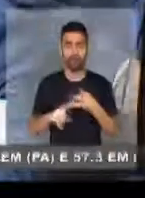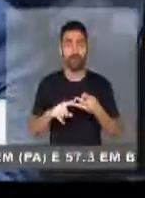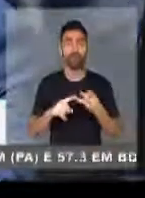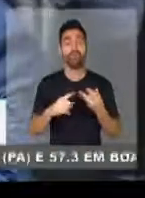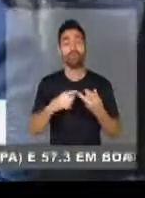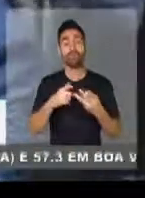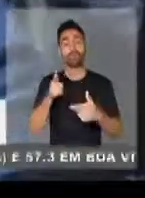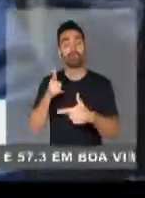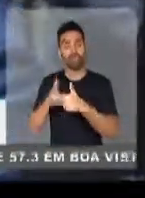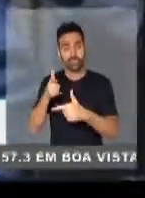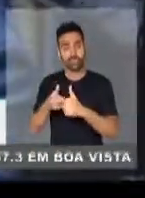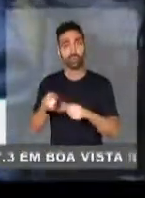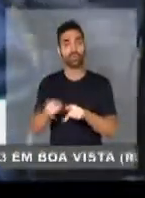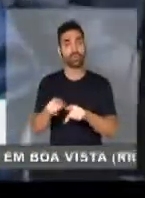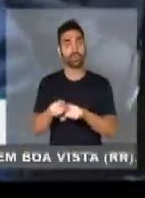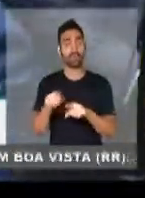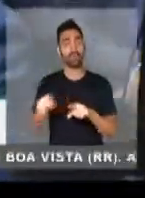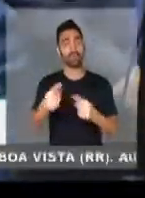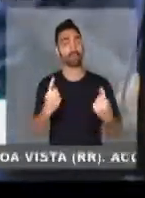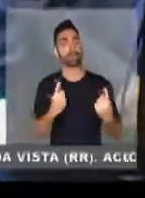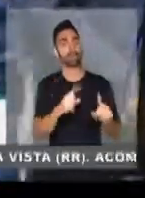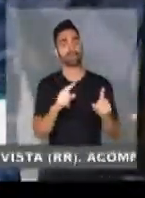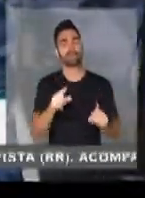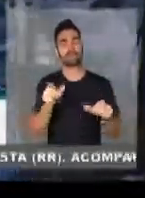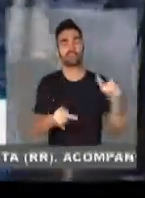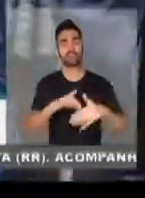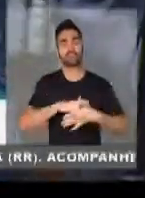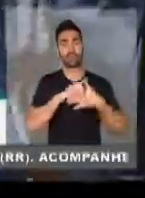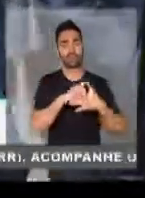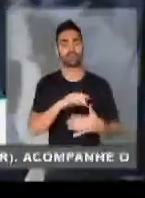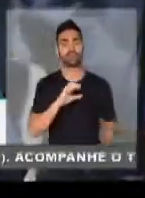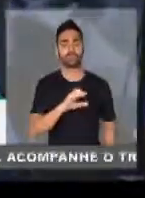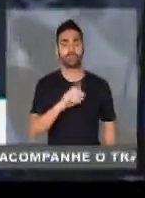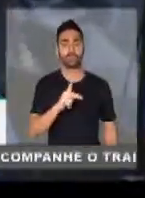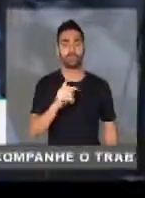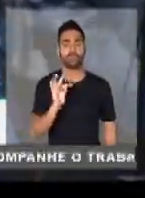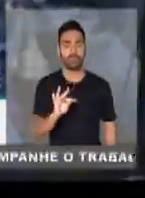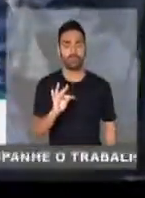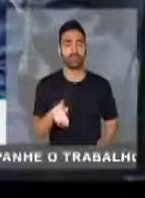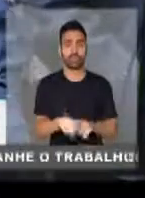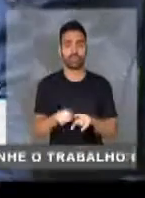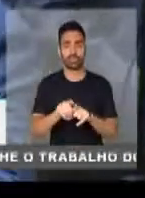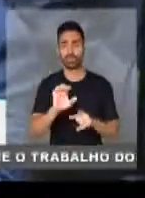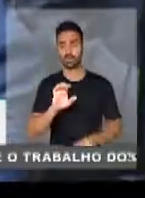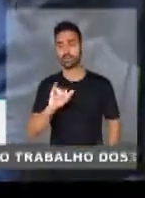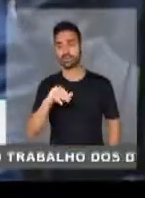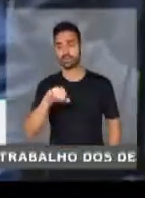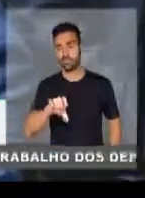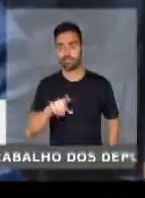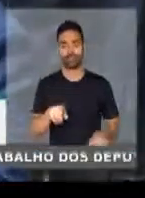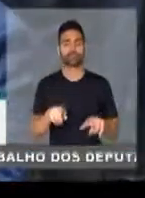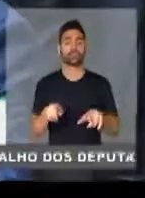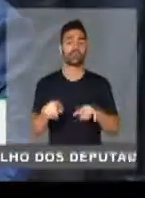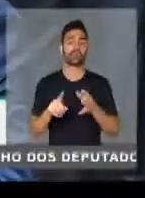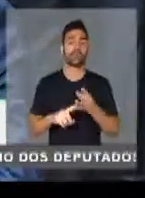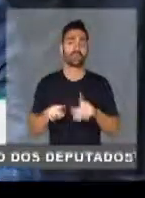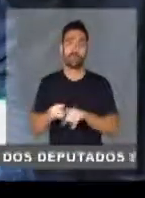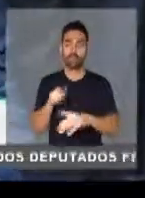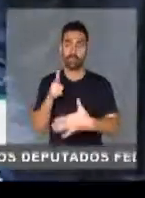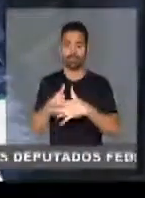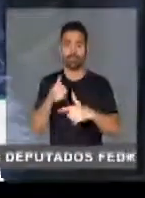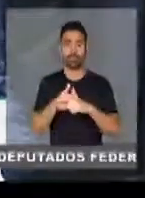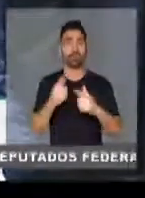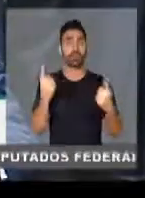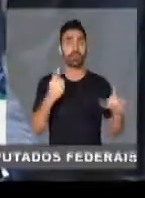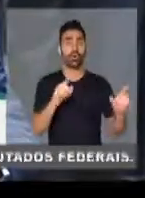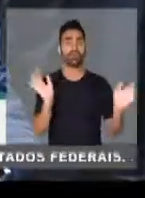criticaram a perseguição às lideranças da CPT e do CIMI, criticaram os ataques às